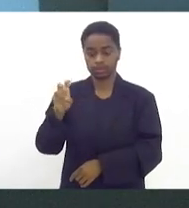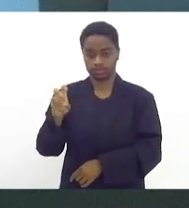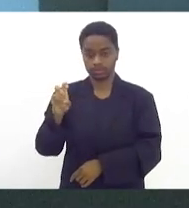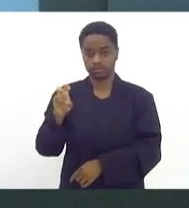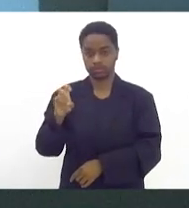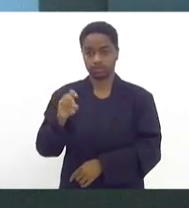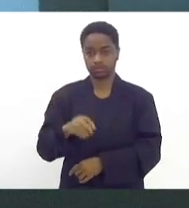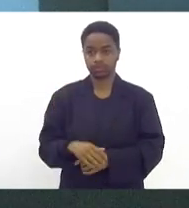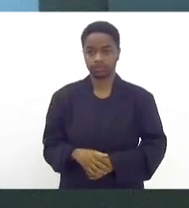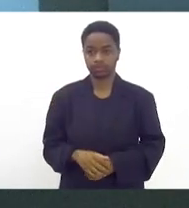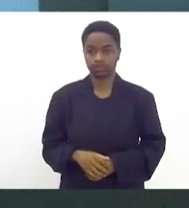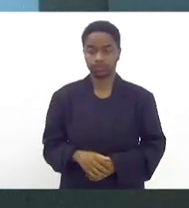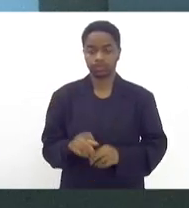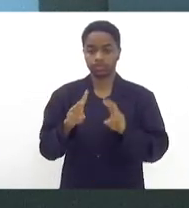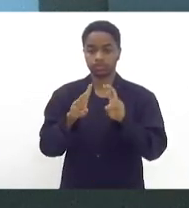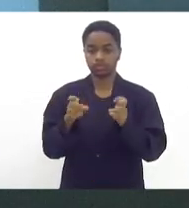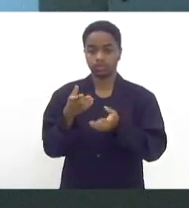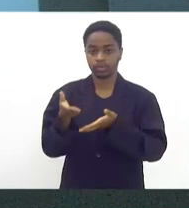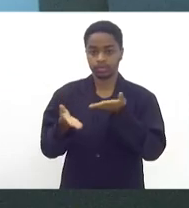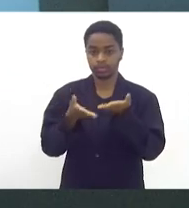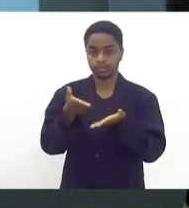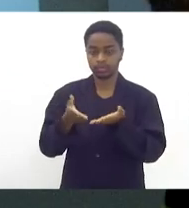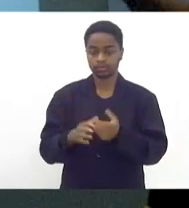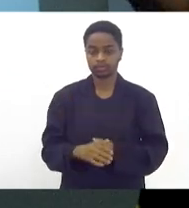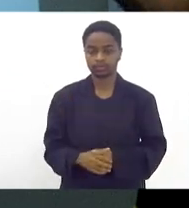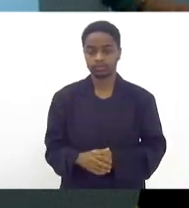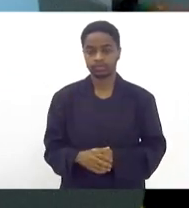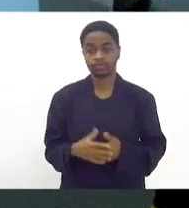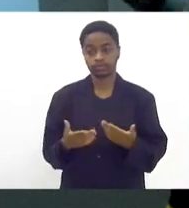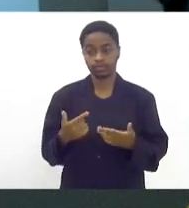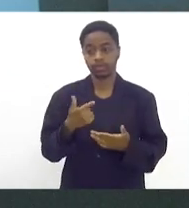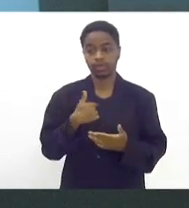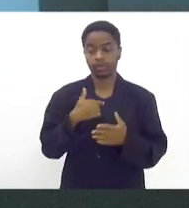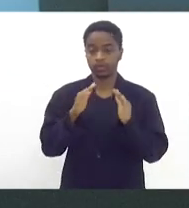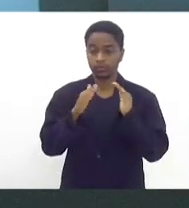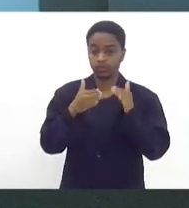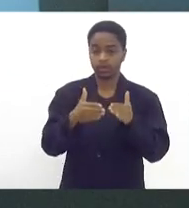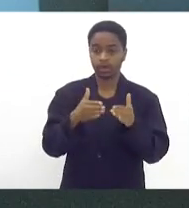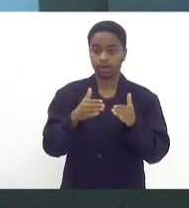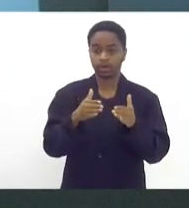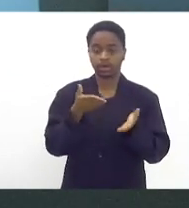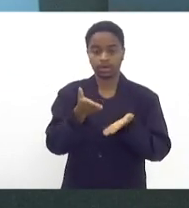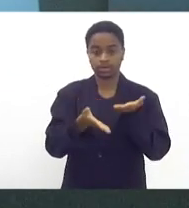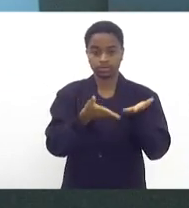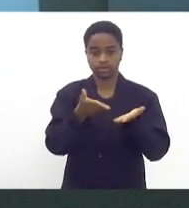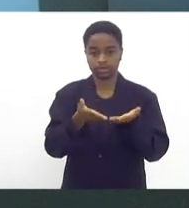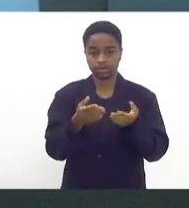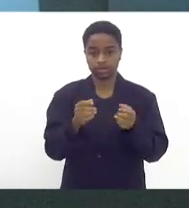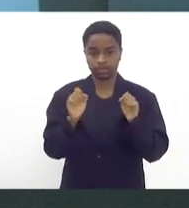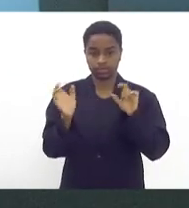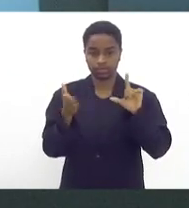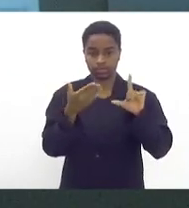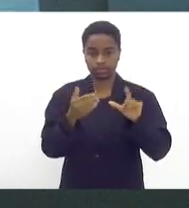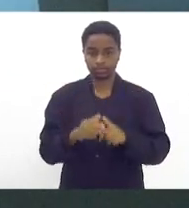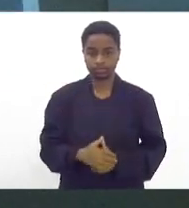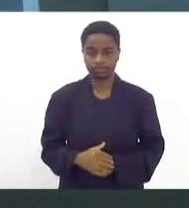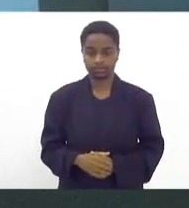assistenciais Aqui está a as não assistenciais mas eu tô focando no assistencial próximo por